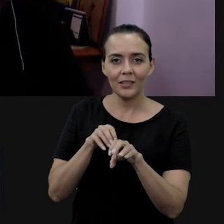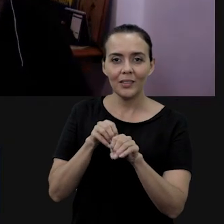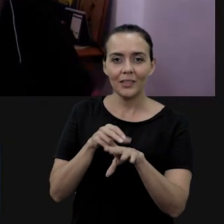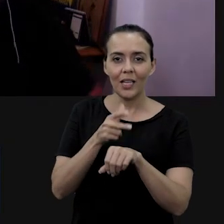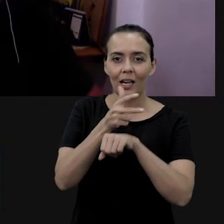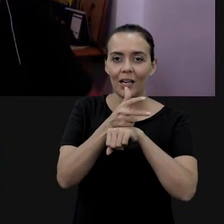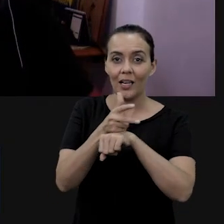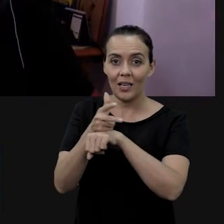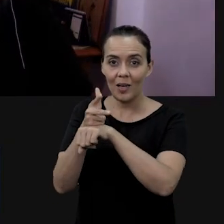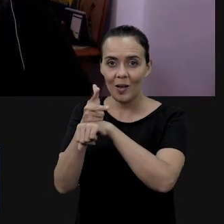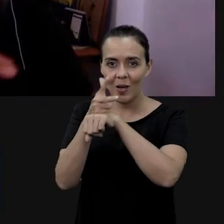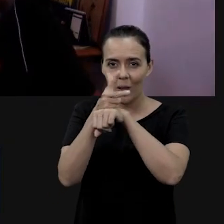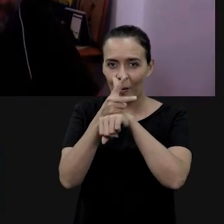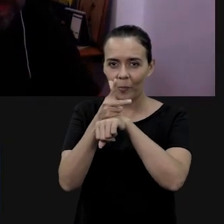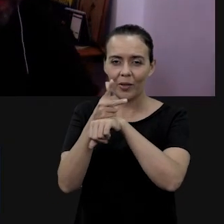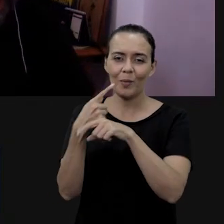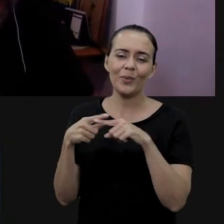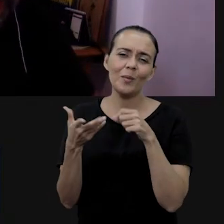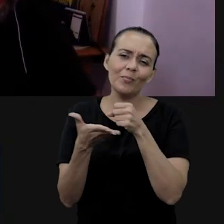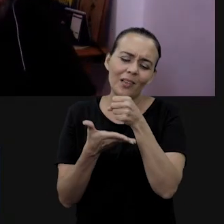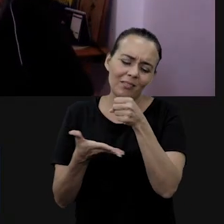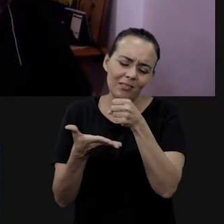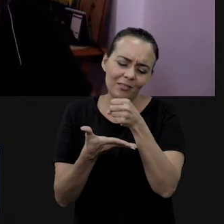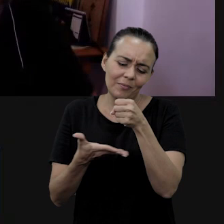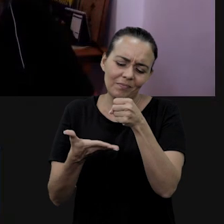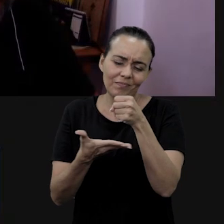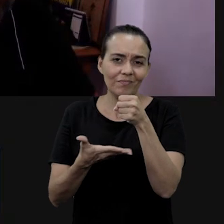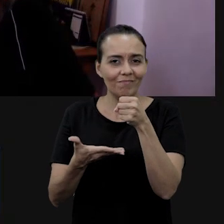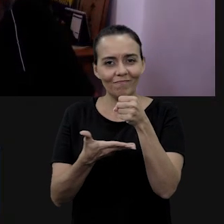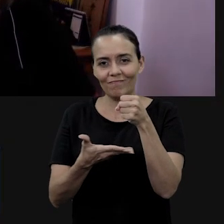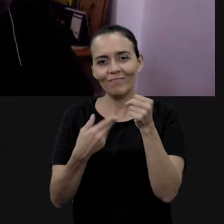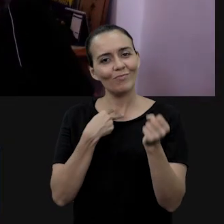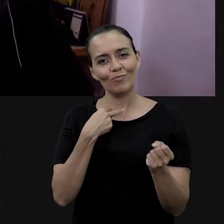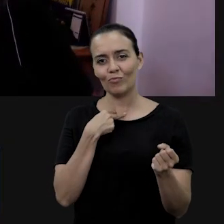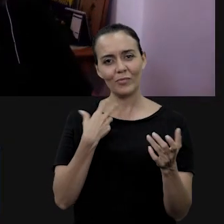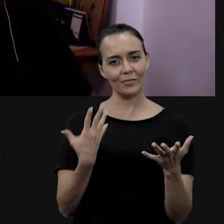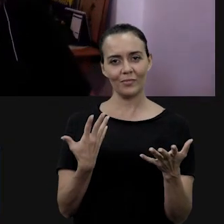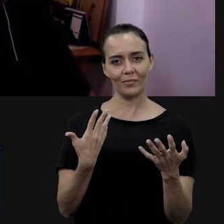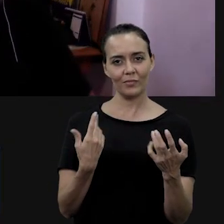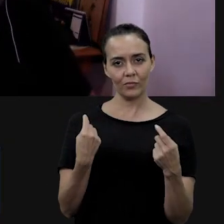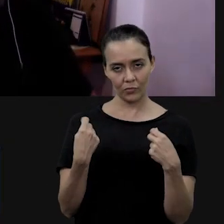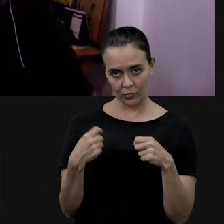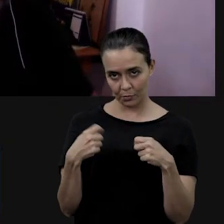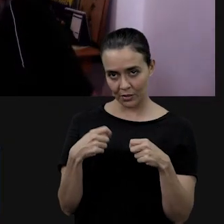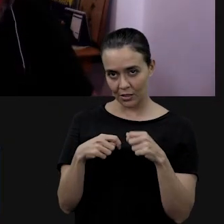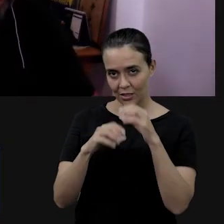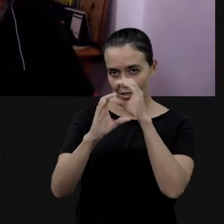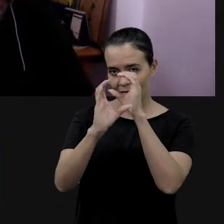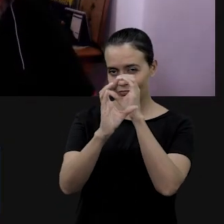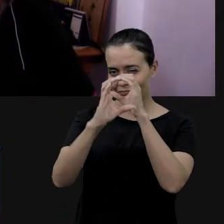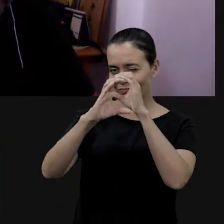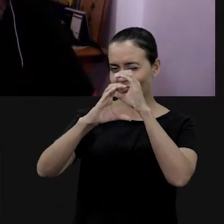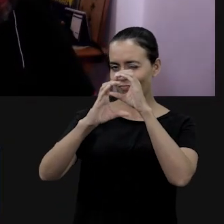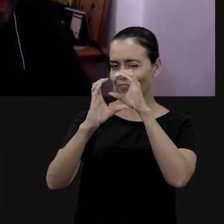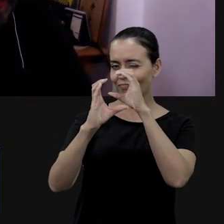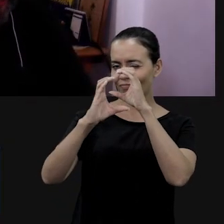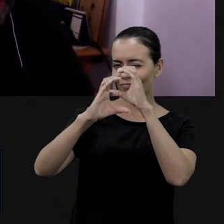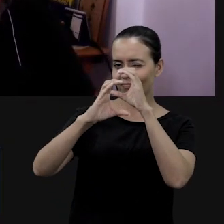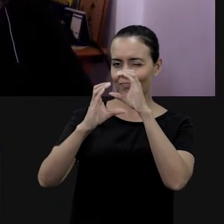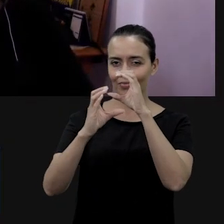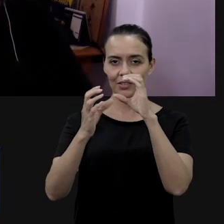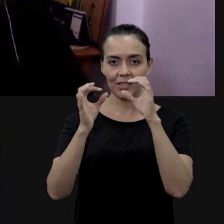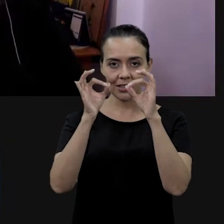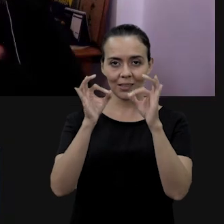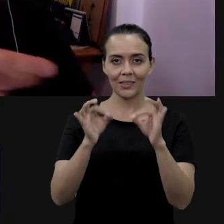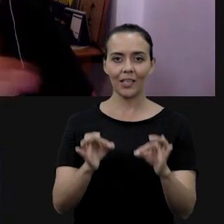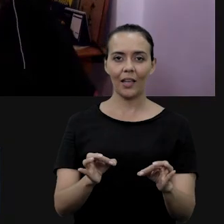não ficarem num nível mais primário de uso da câmera e poderem usar realmente a câmera como uma